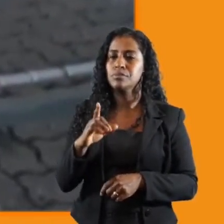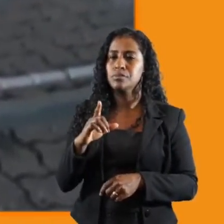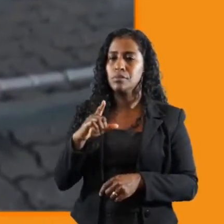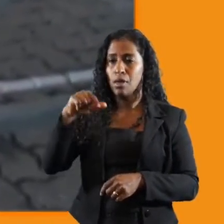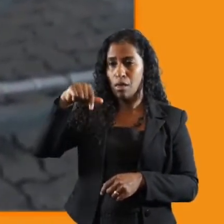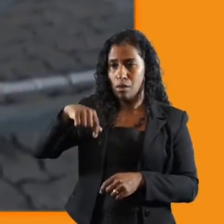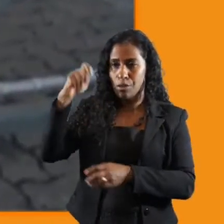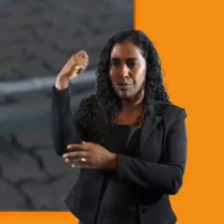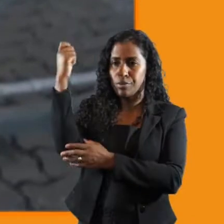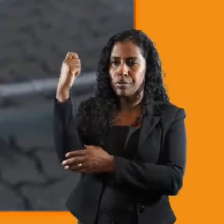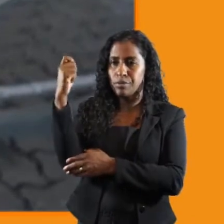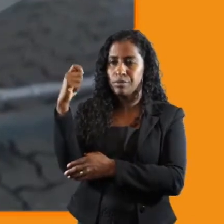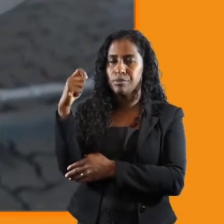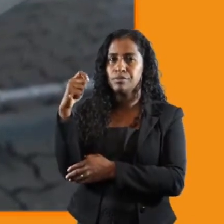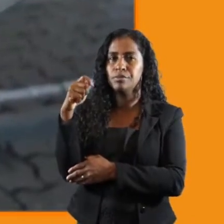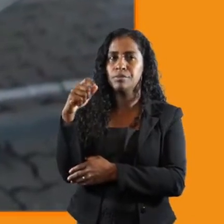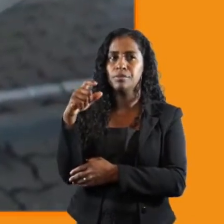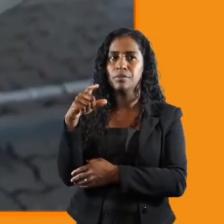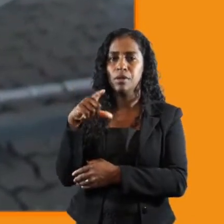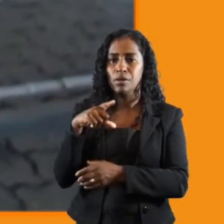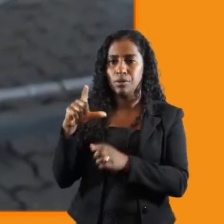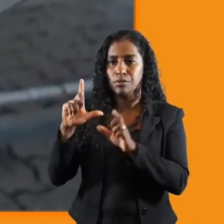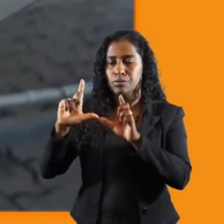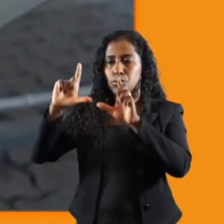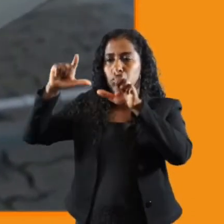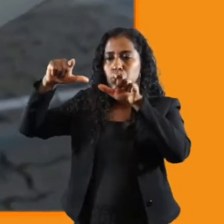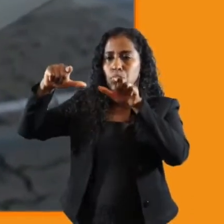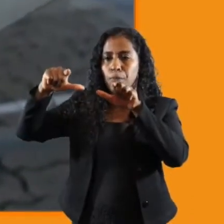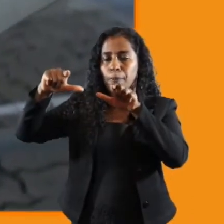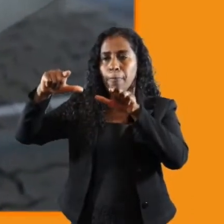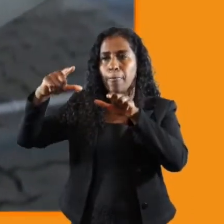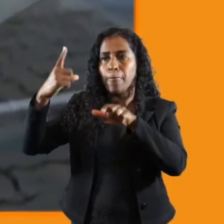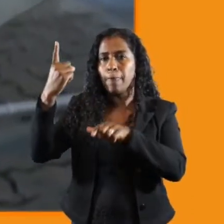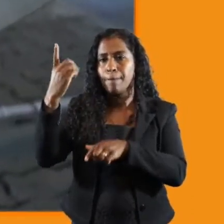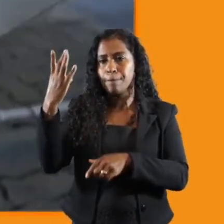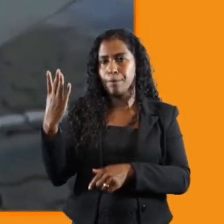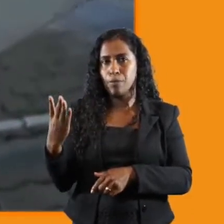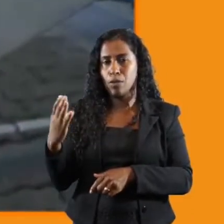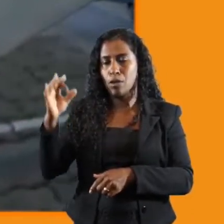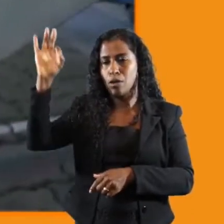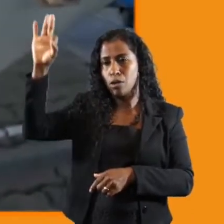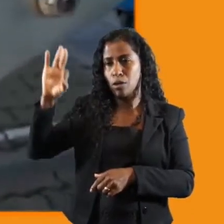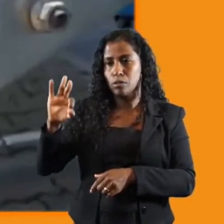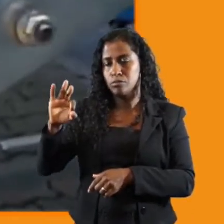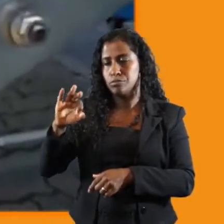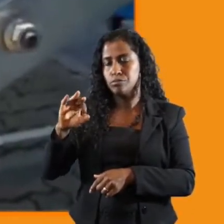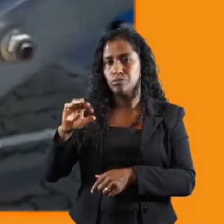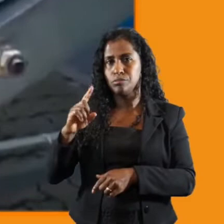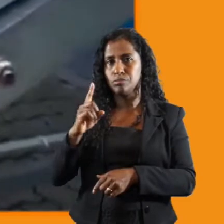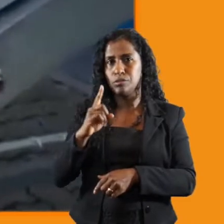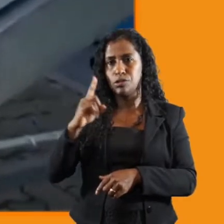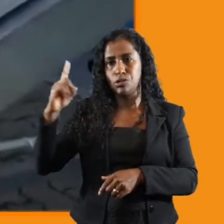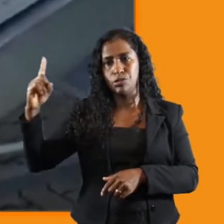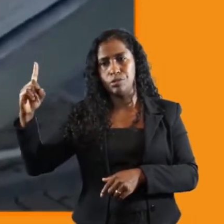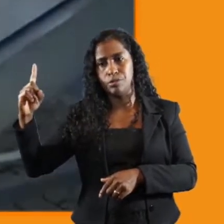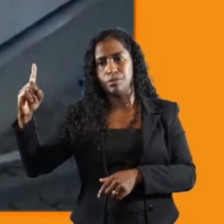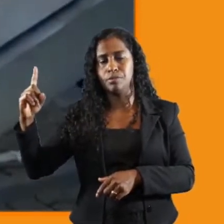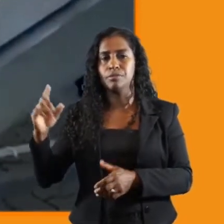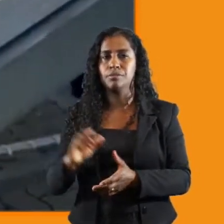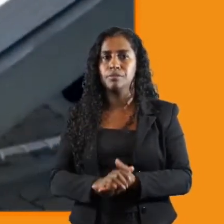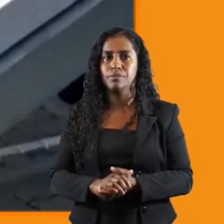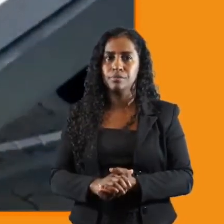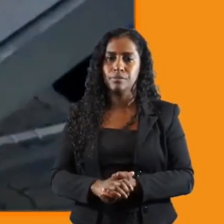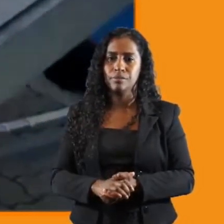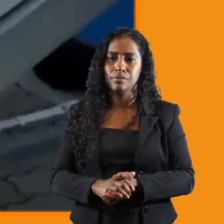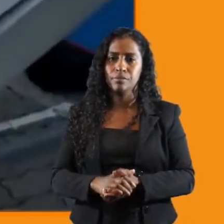hoje, esse ângulo de inclinação é de 14 graus à direita. Então, eu pego uma bússola,